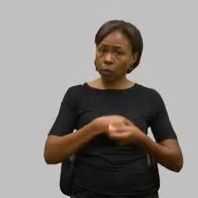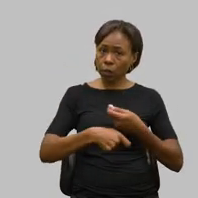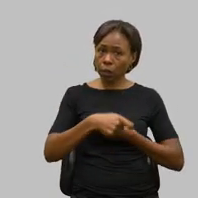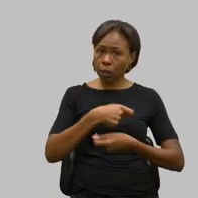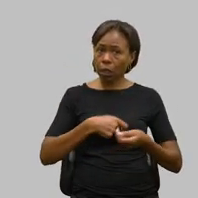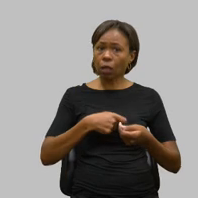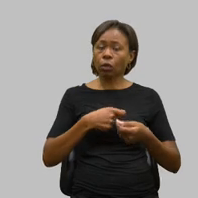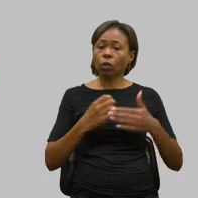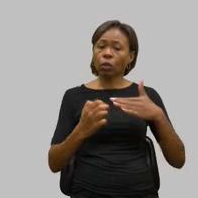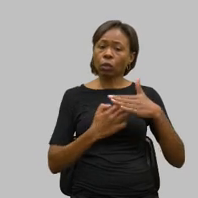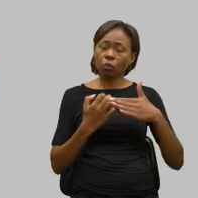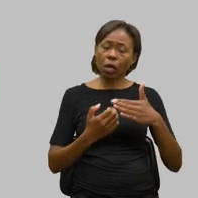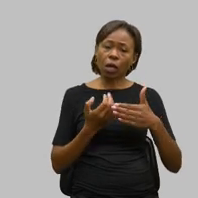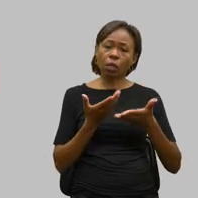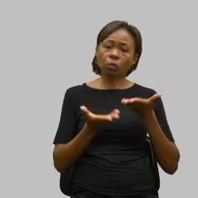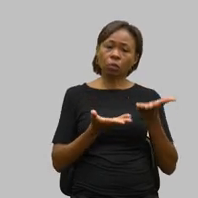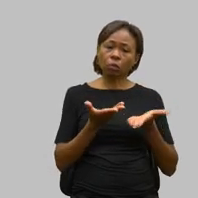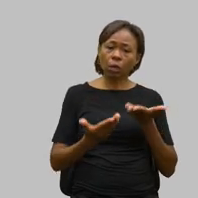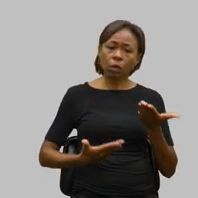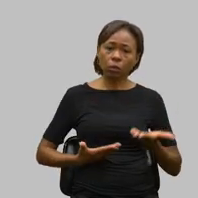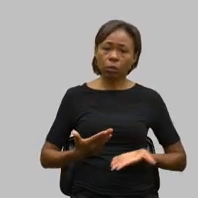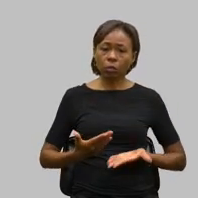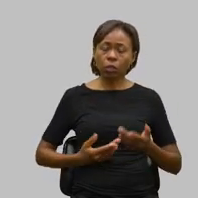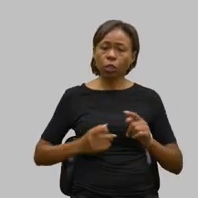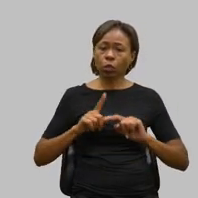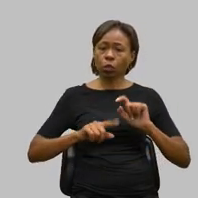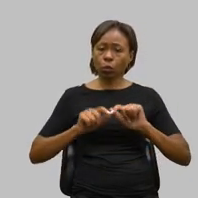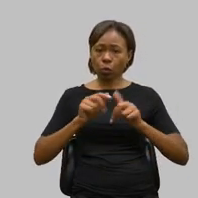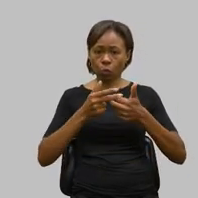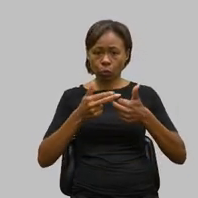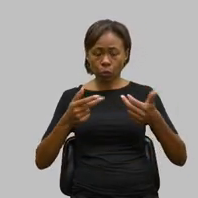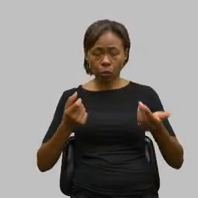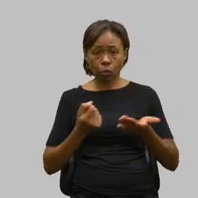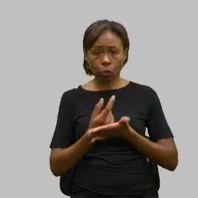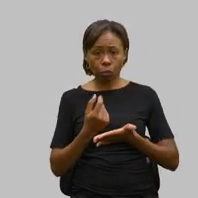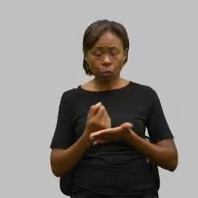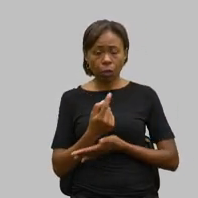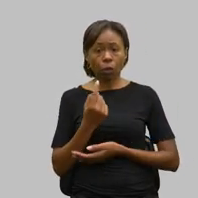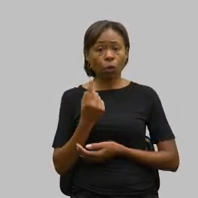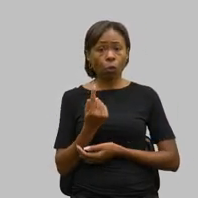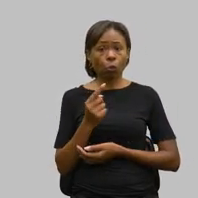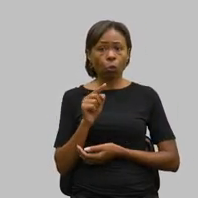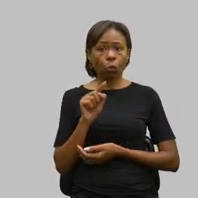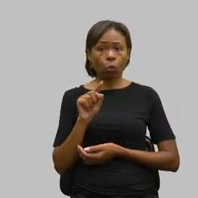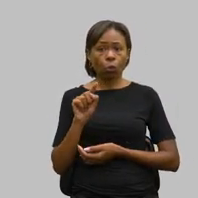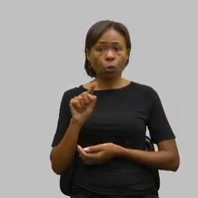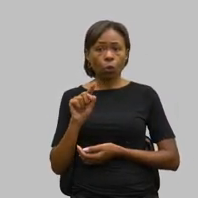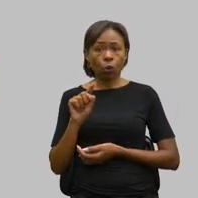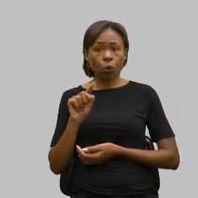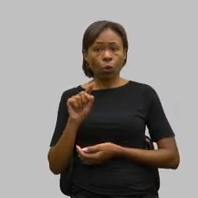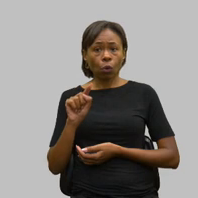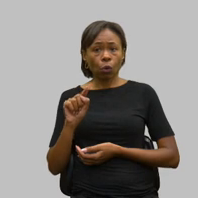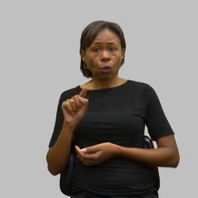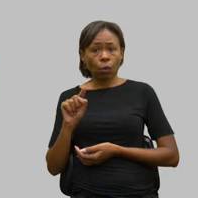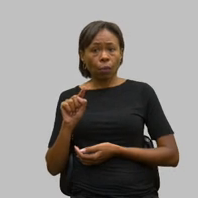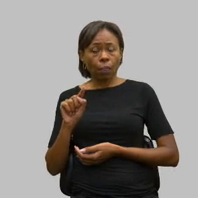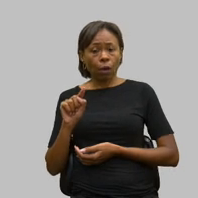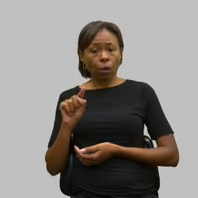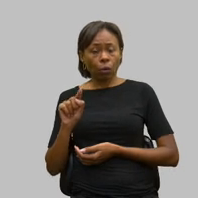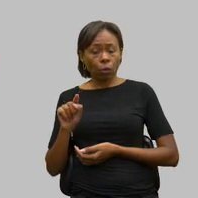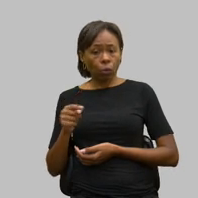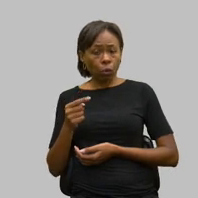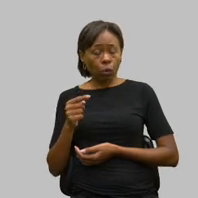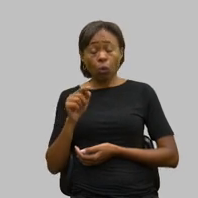serviços, 6,7% na produção e aquisição de insumos, ou seja, um terço está sendo para